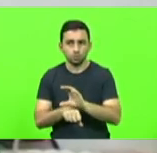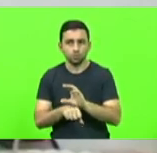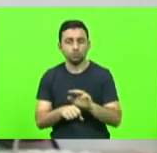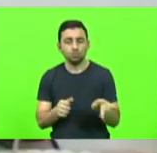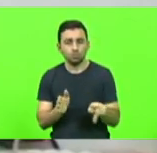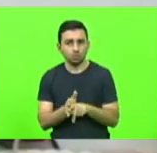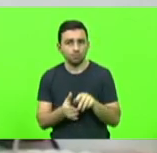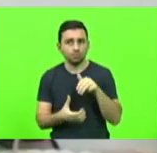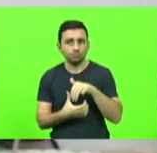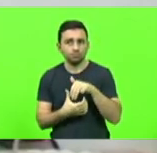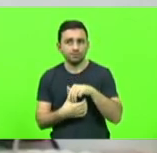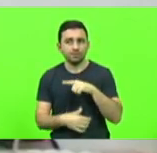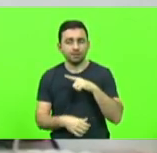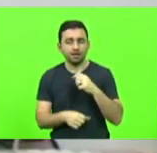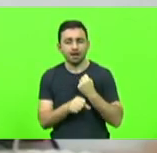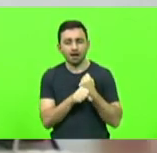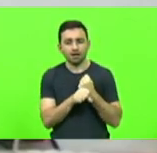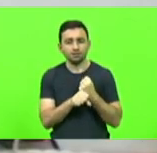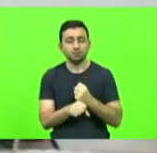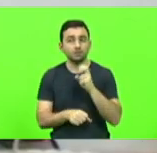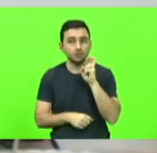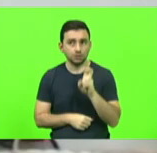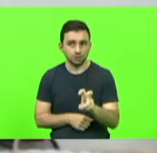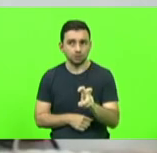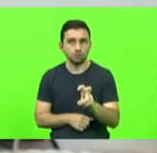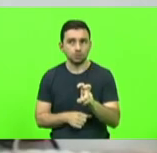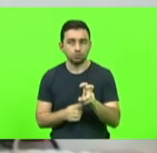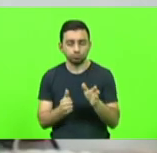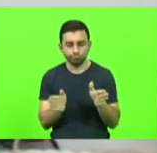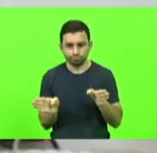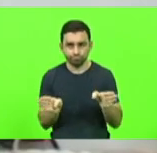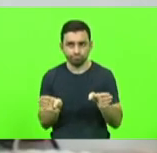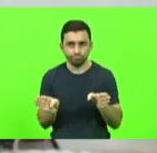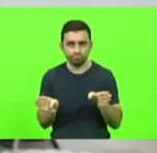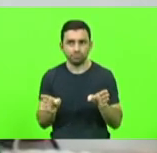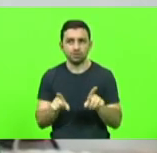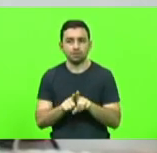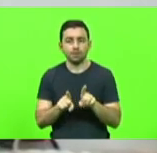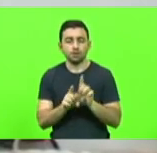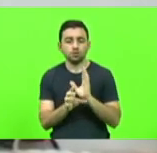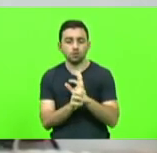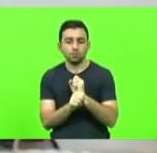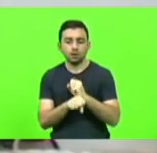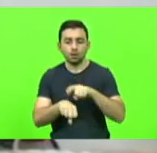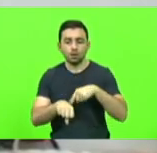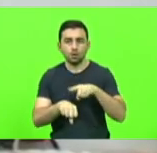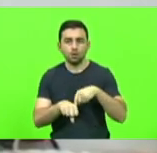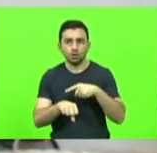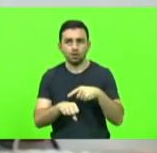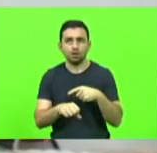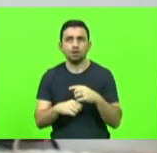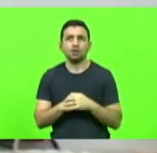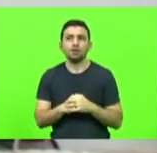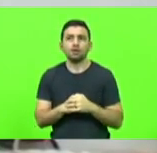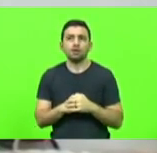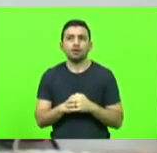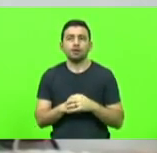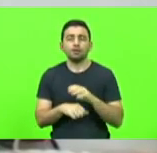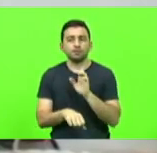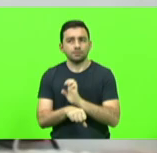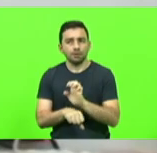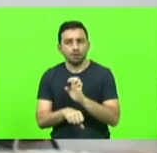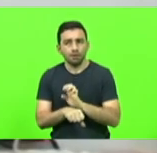tem 5 anos de duração, né? Com uma carga horária grande realizada em estágios